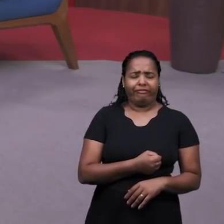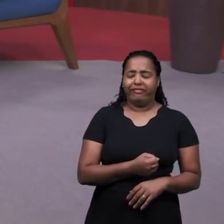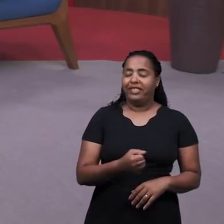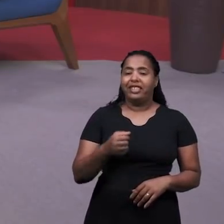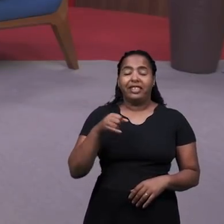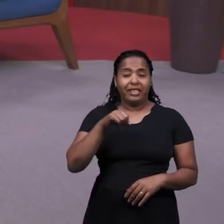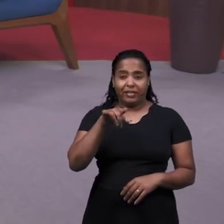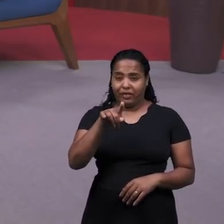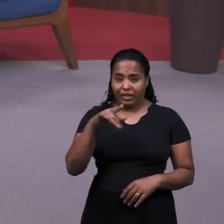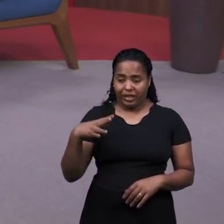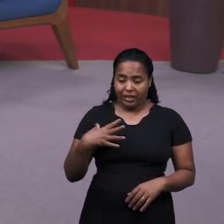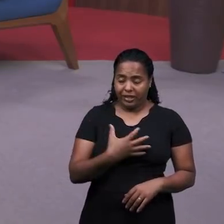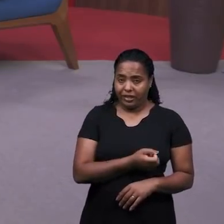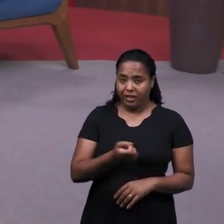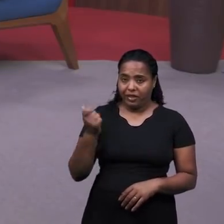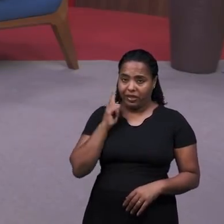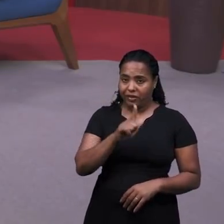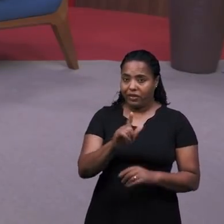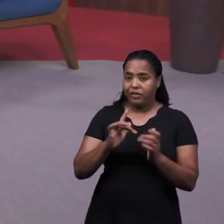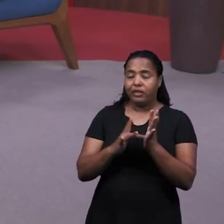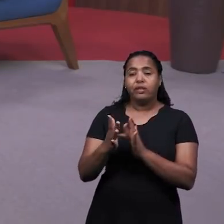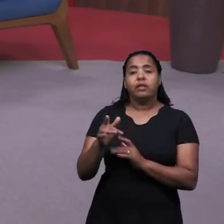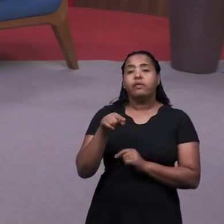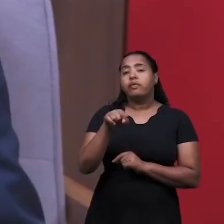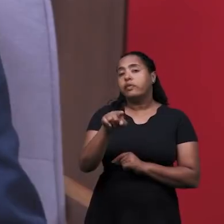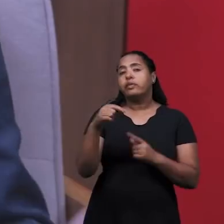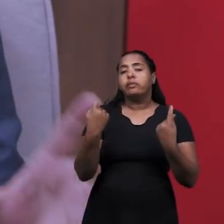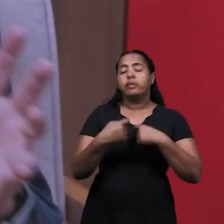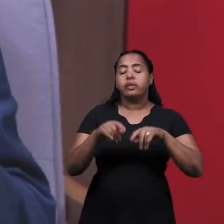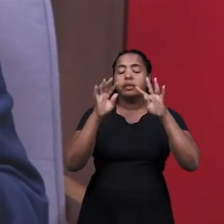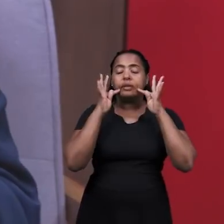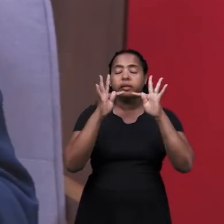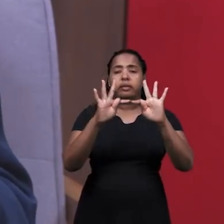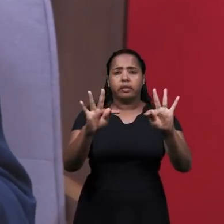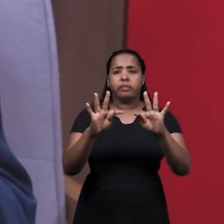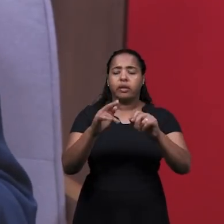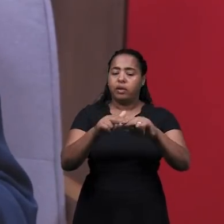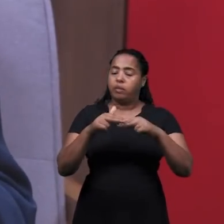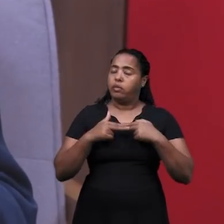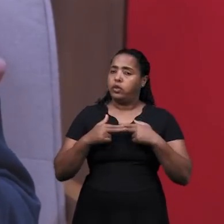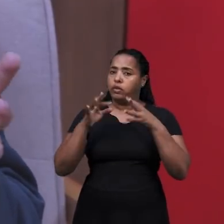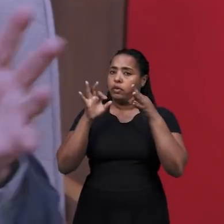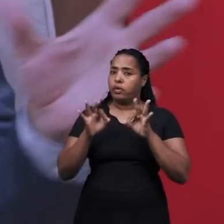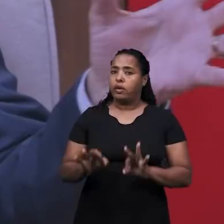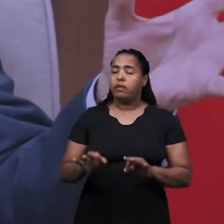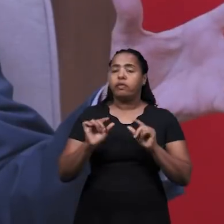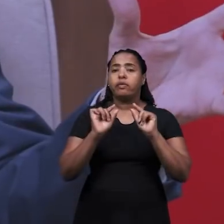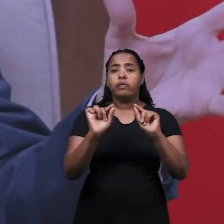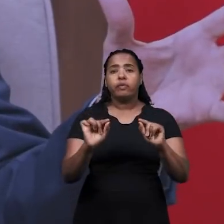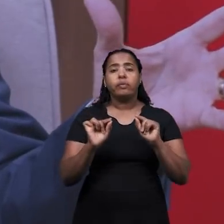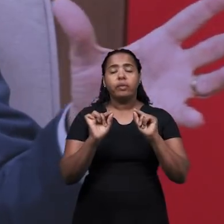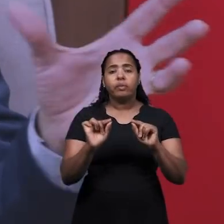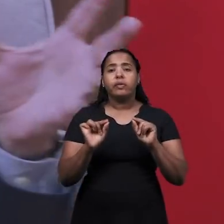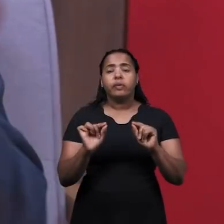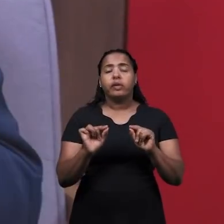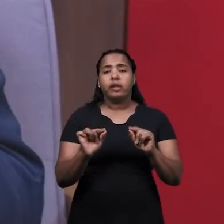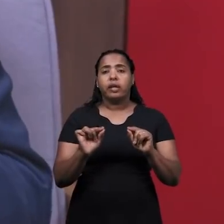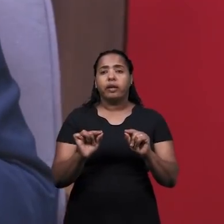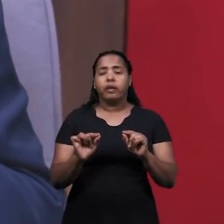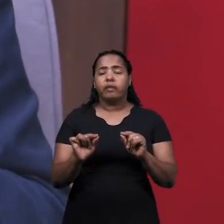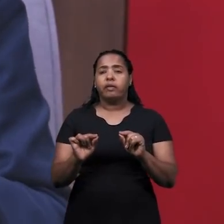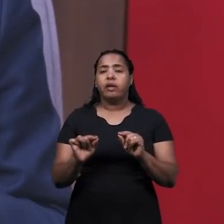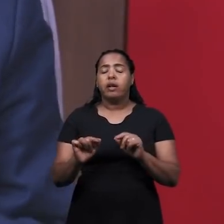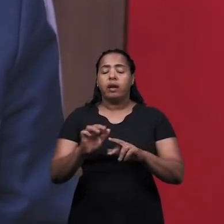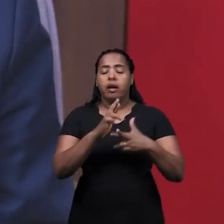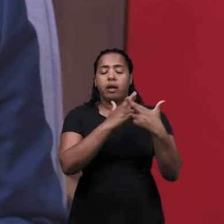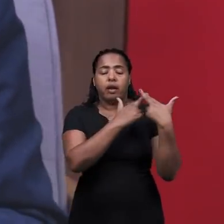salvo em Jesus, você tem que testemunhar. Por isso que nós podemos afirmar, Daniel, Josias, que